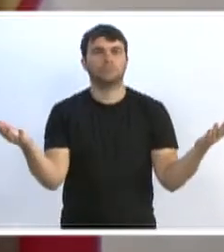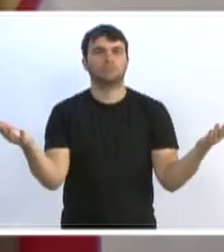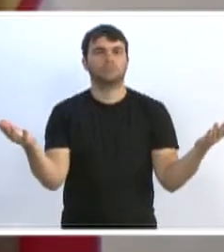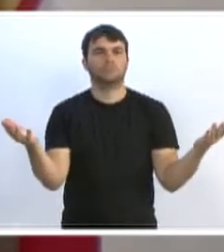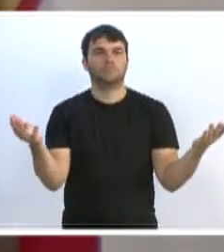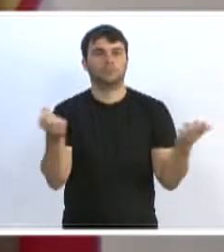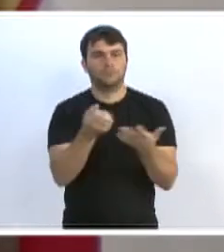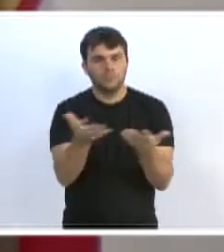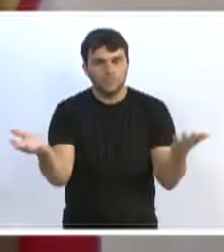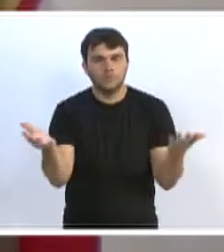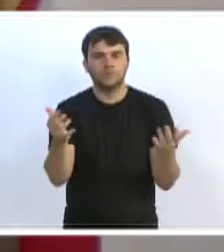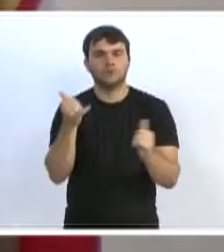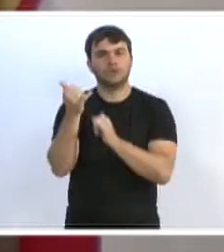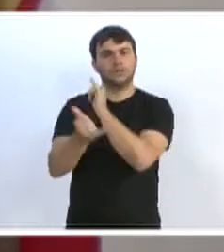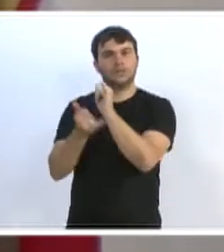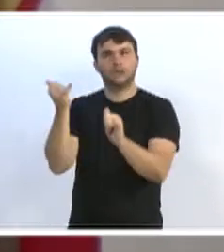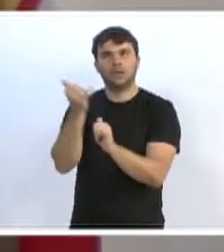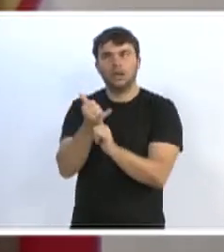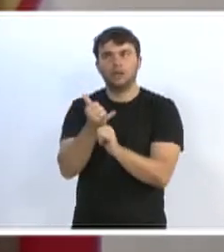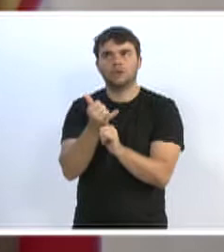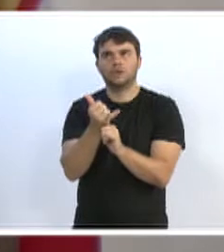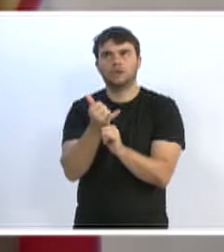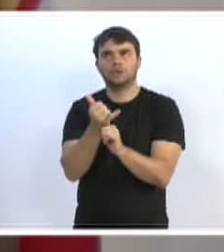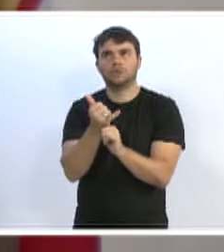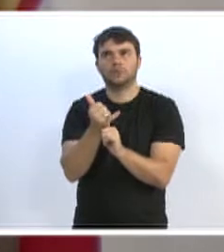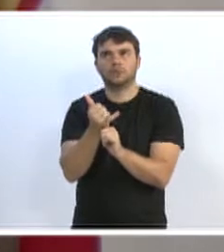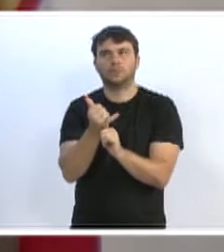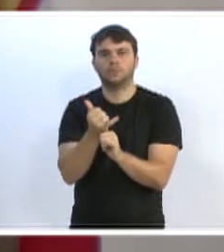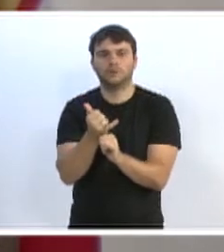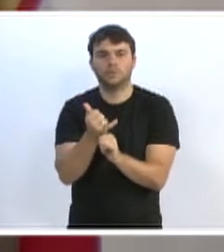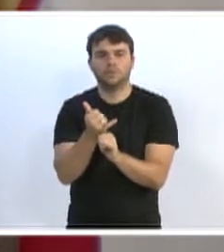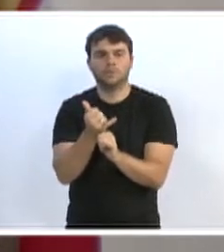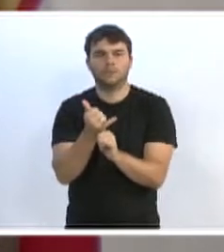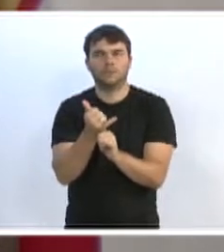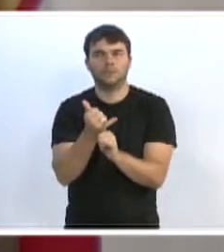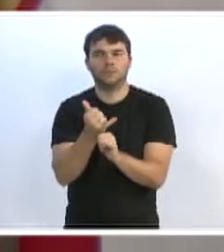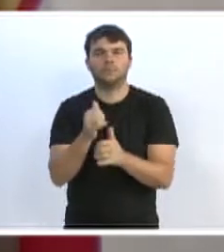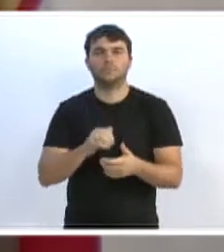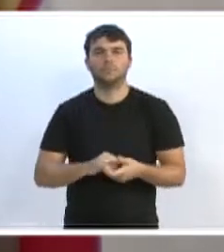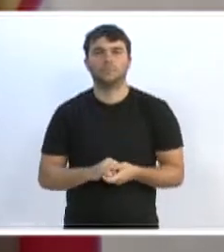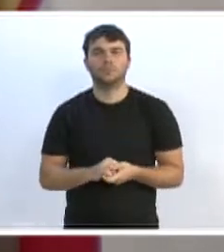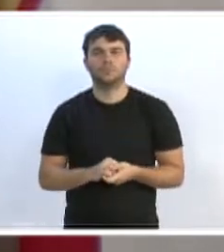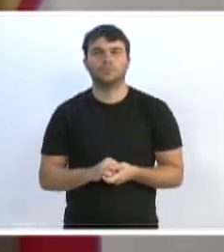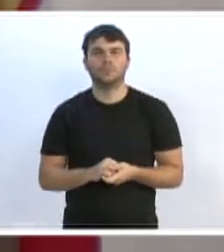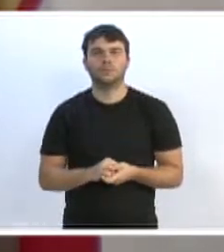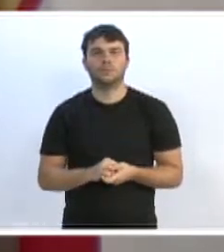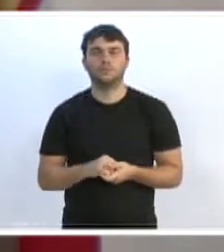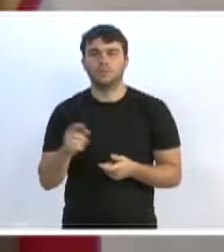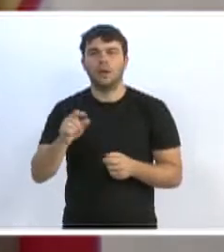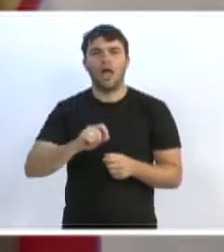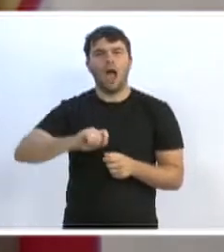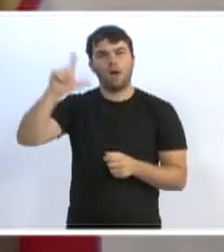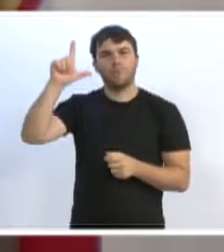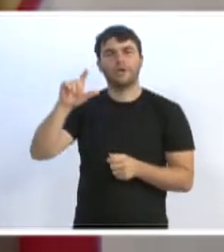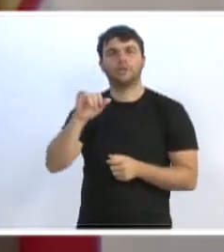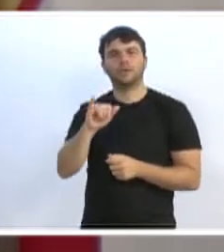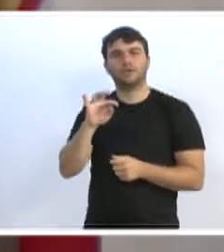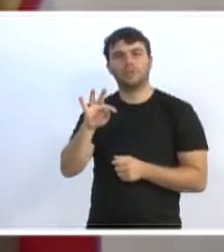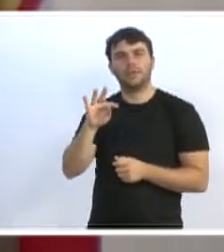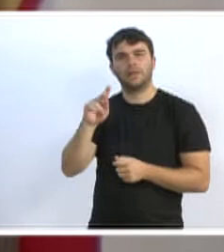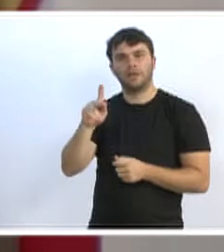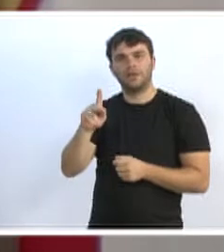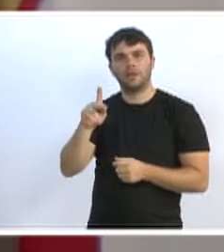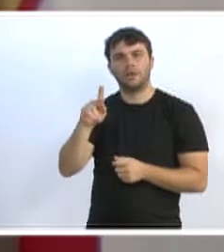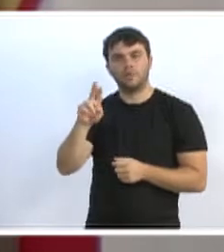sensacionalistas da internet, expliquem para o povo que não é aumento de IPTU, expliquem na